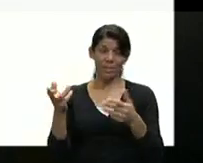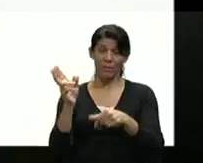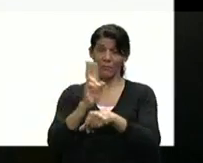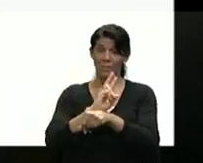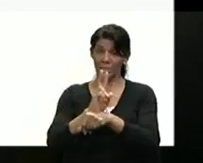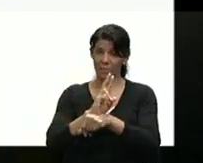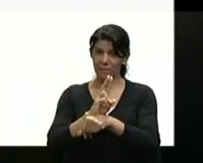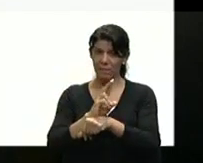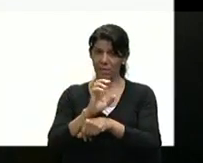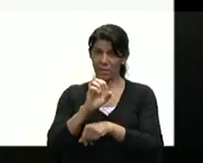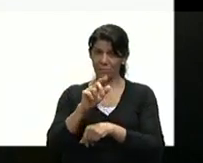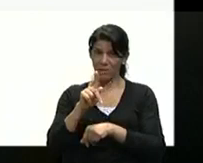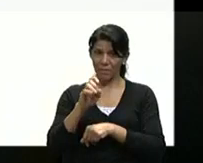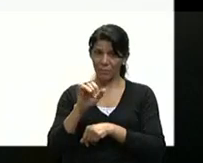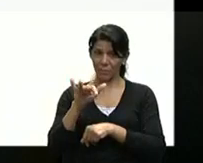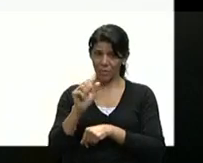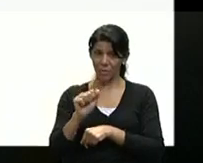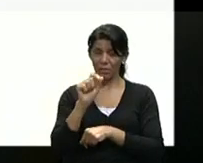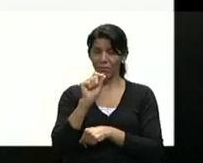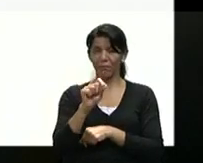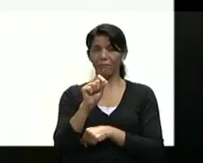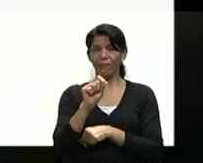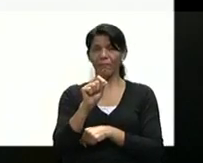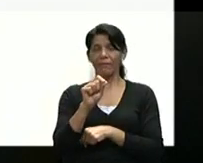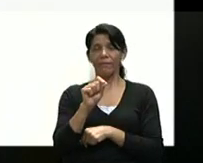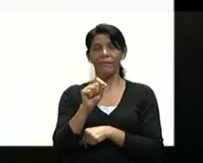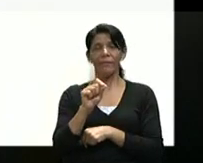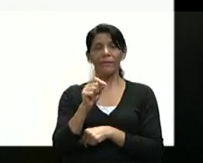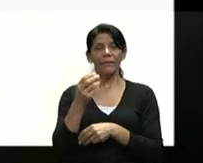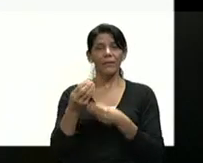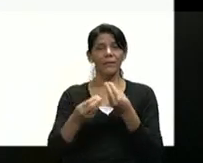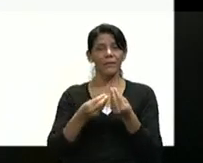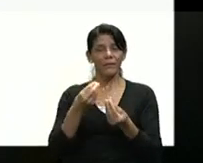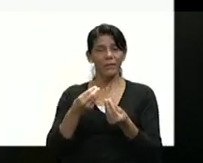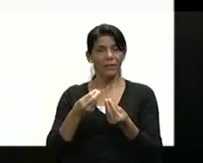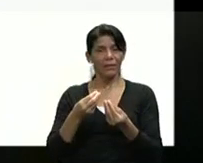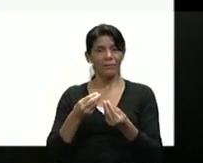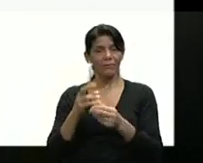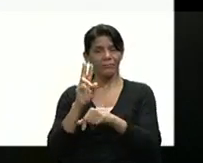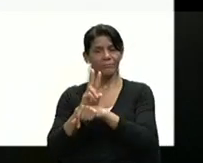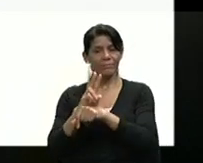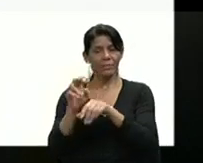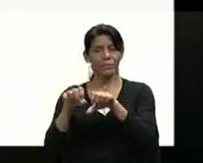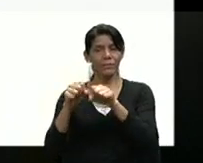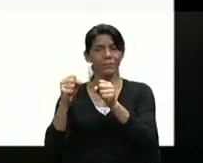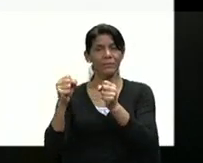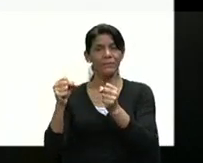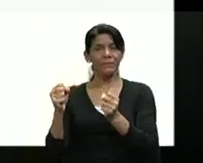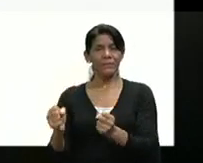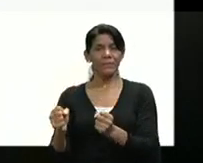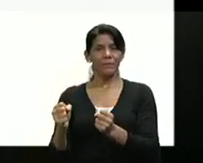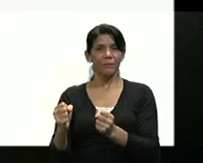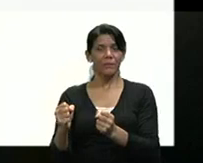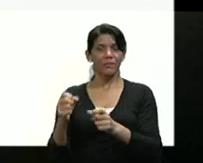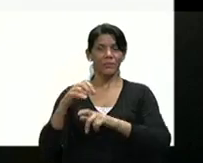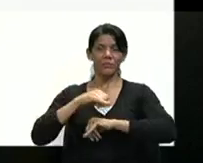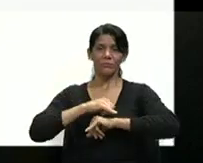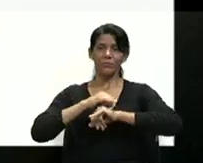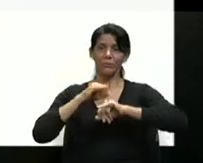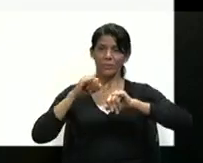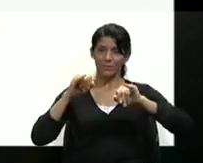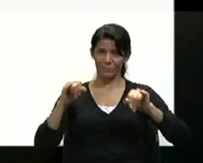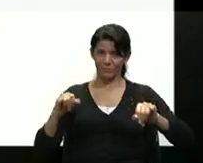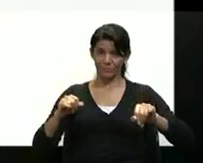vigilância epidemiológica, ela vai trabalhar com sistemas de